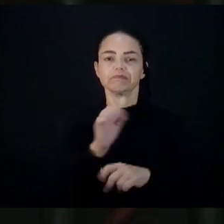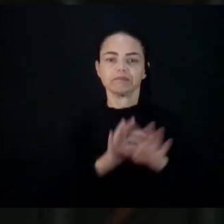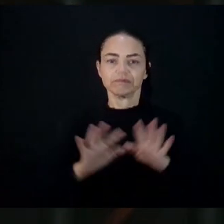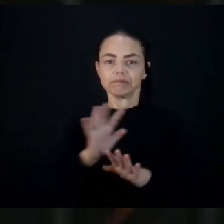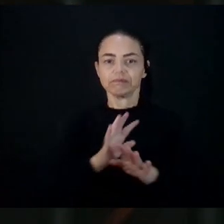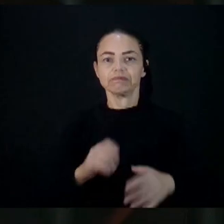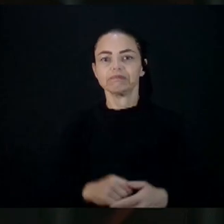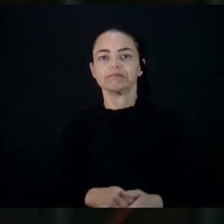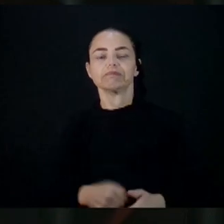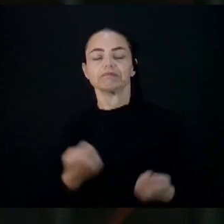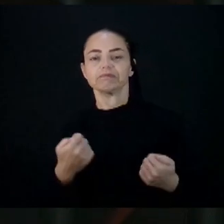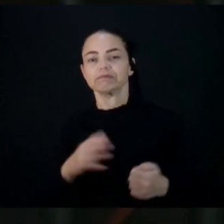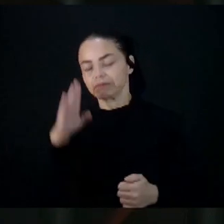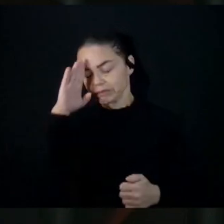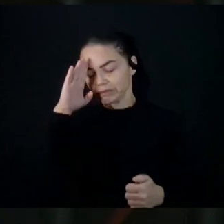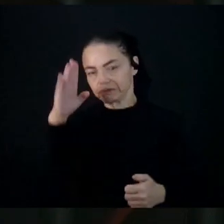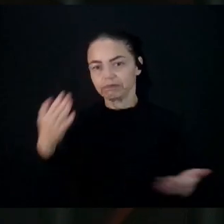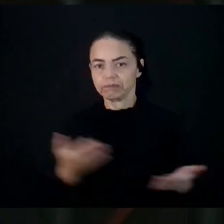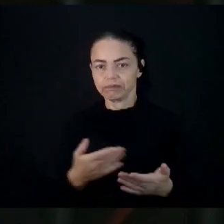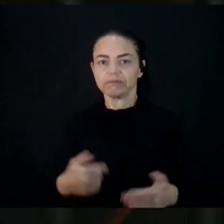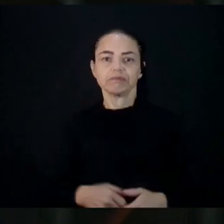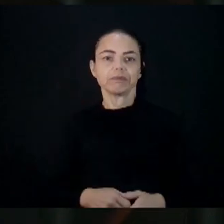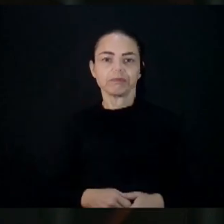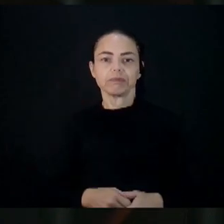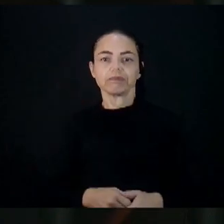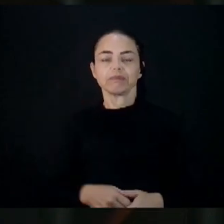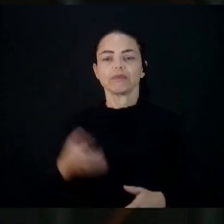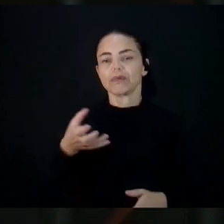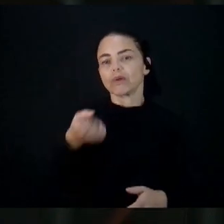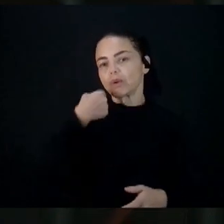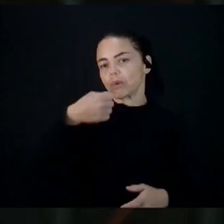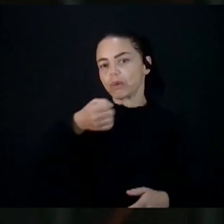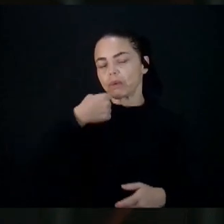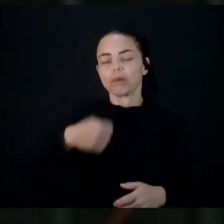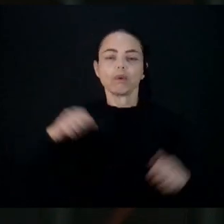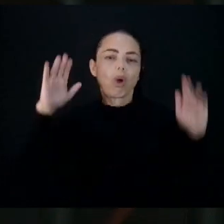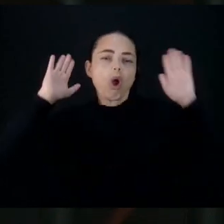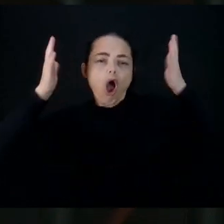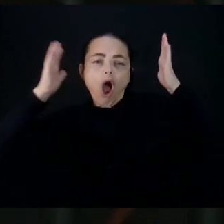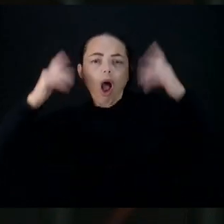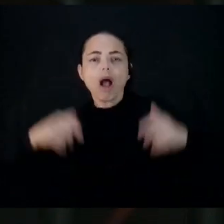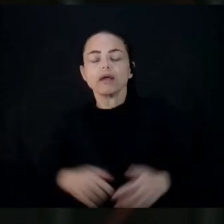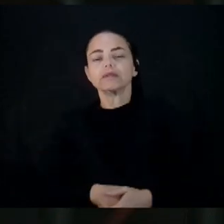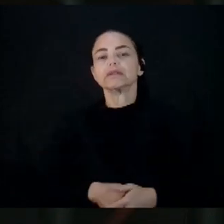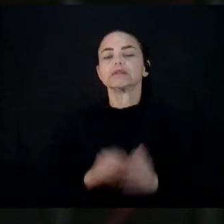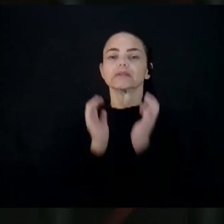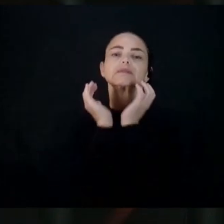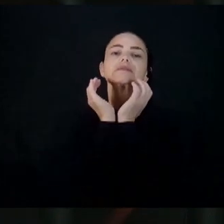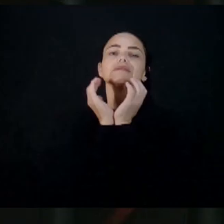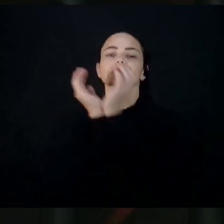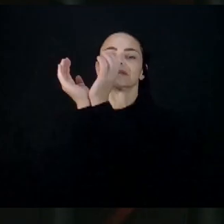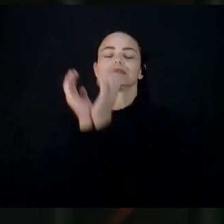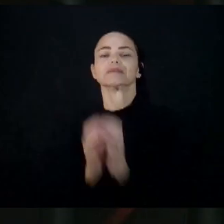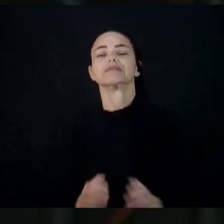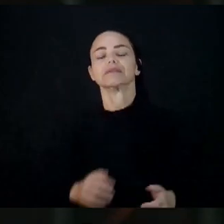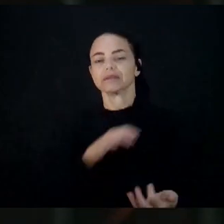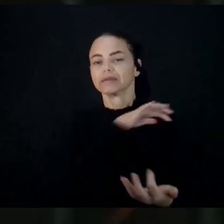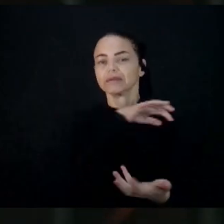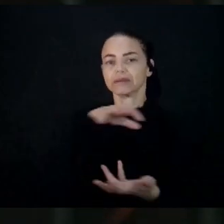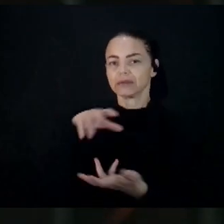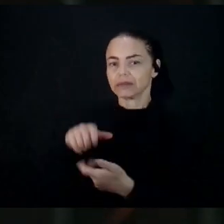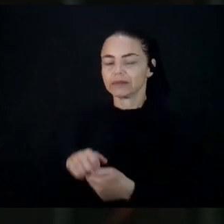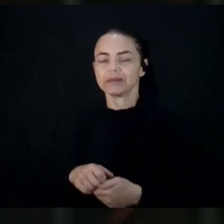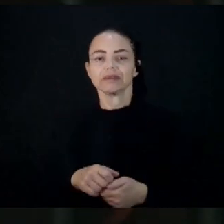né? Principalmente hoje a gente falando de cerveja, de comemoração, Copa do Mundo, né? E os jovens